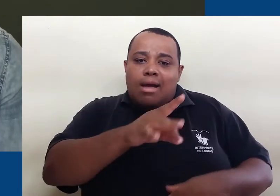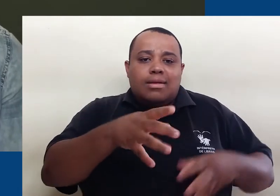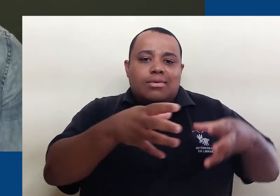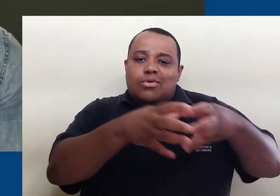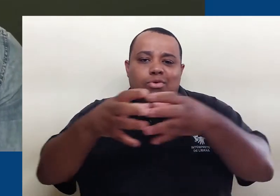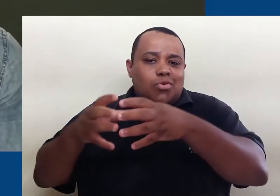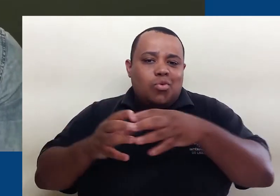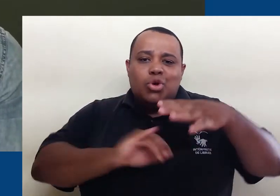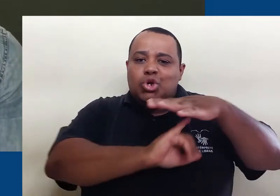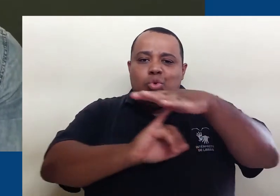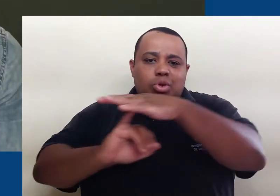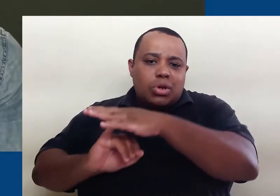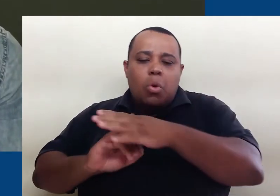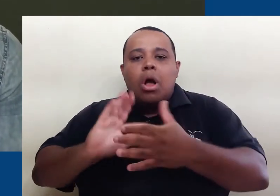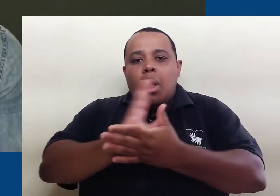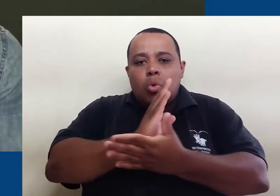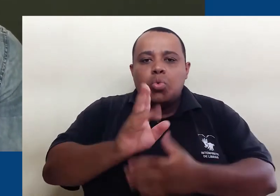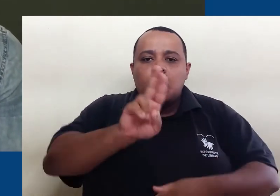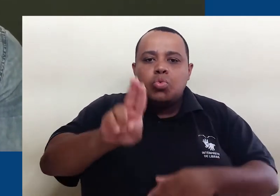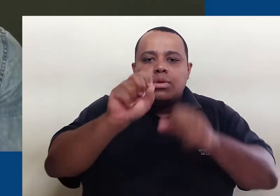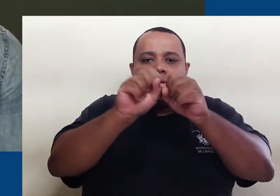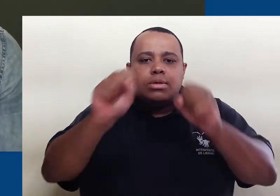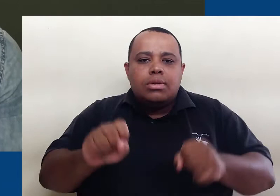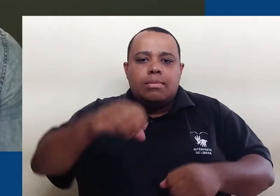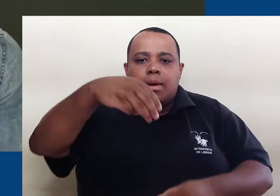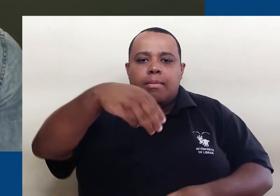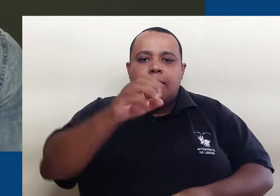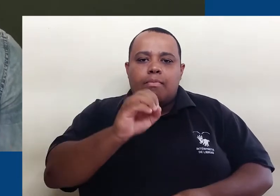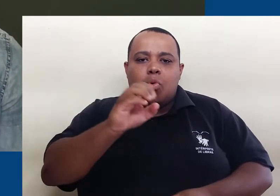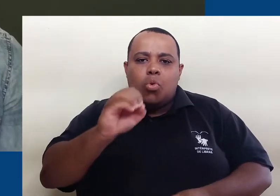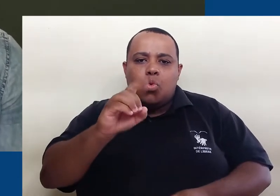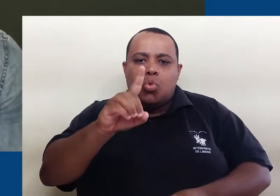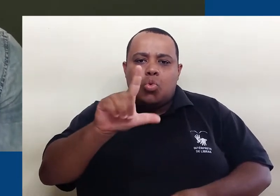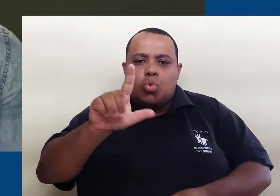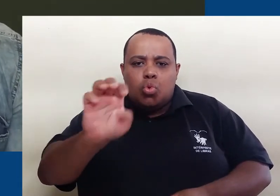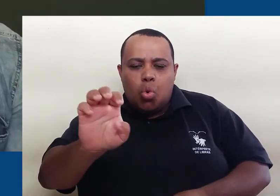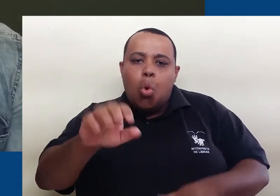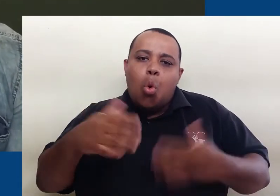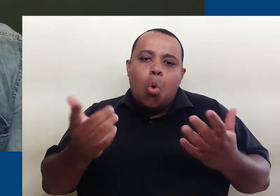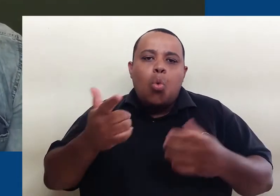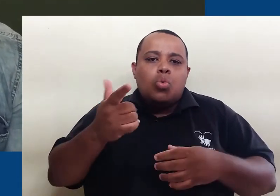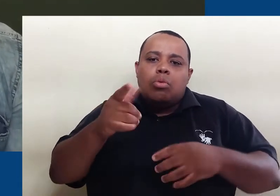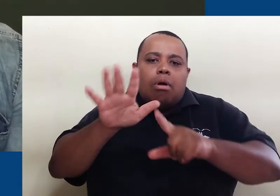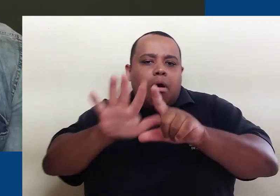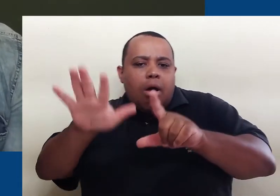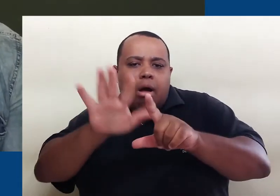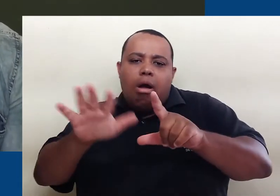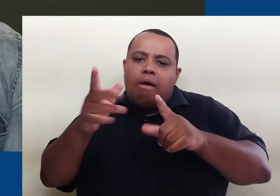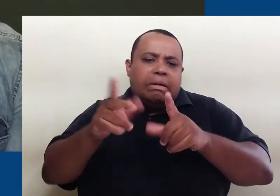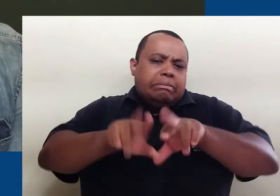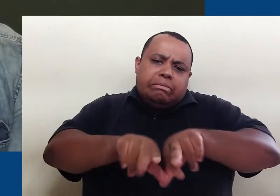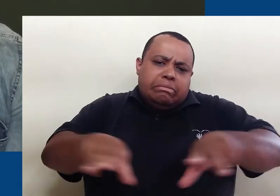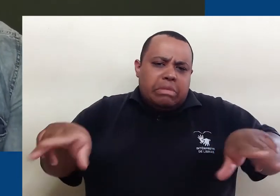tem algumas que têm salas virtuais específicas da faculdade, tem outros que usam salas virtuais externas. Daí cada um analisa o que cabe mais